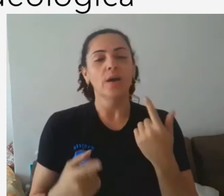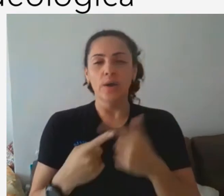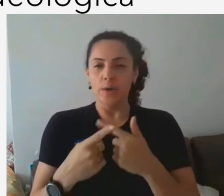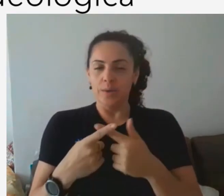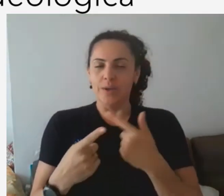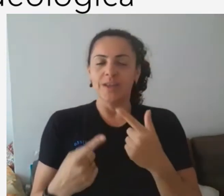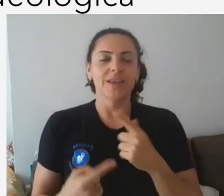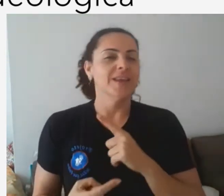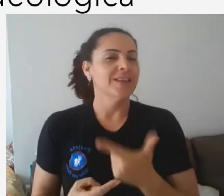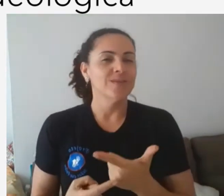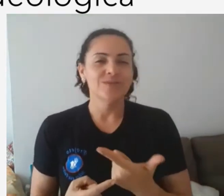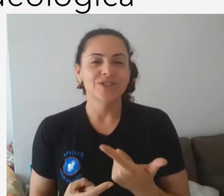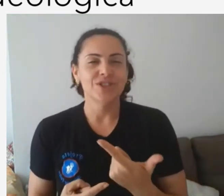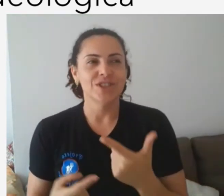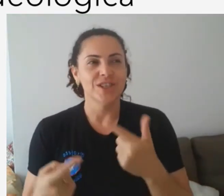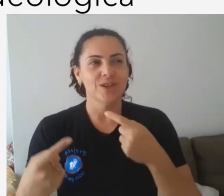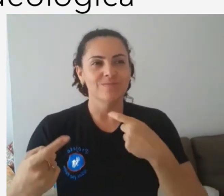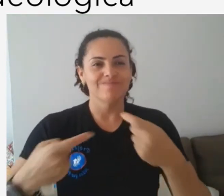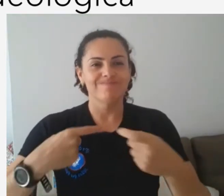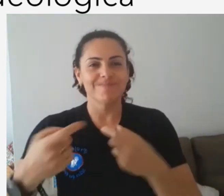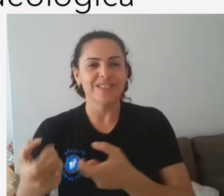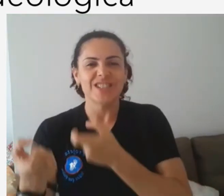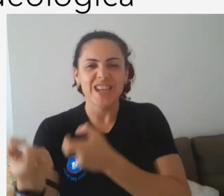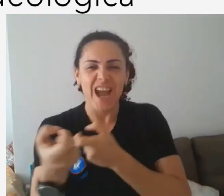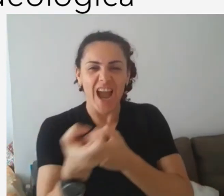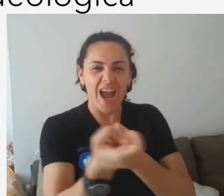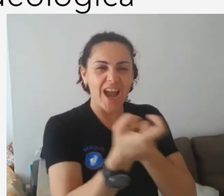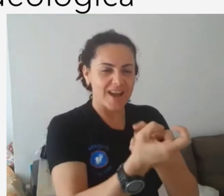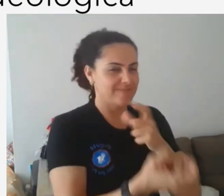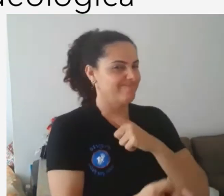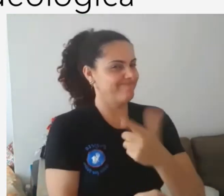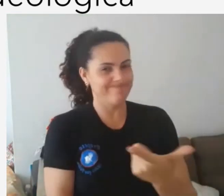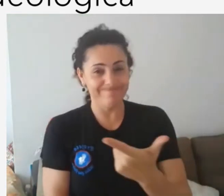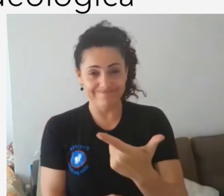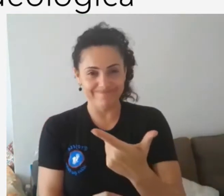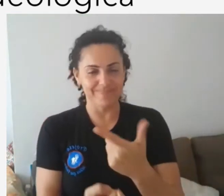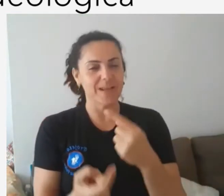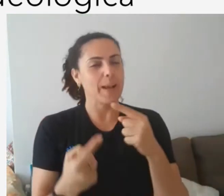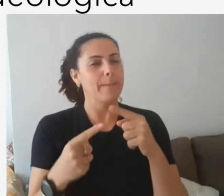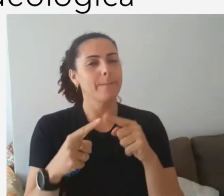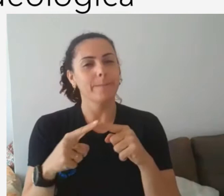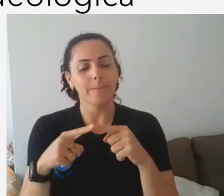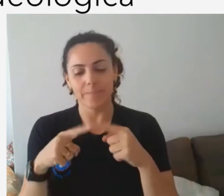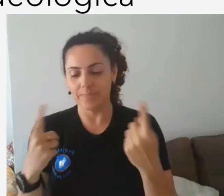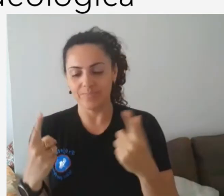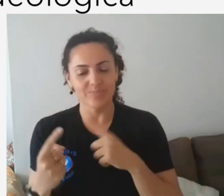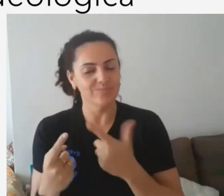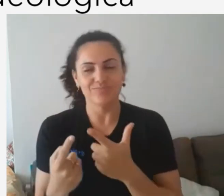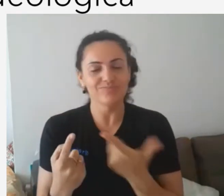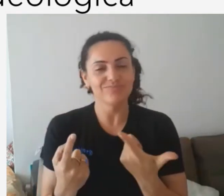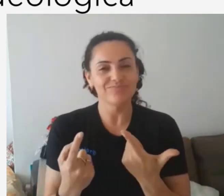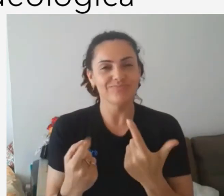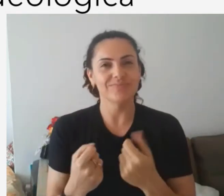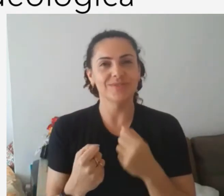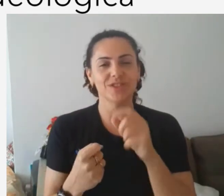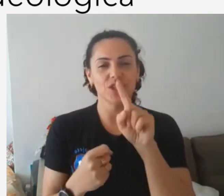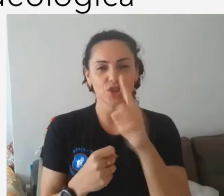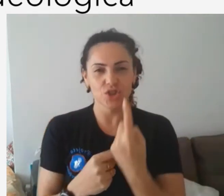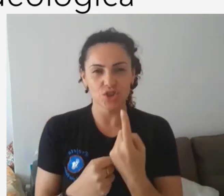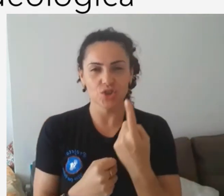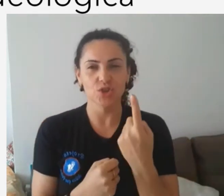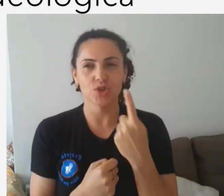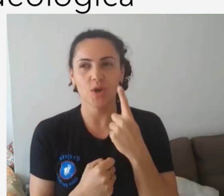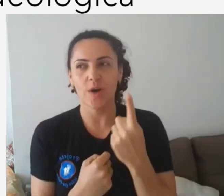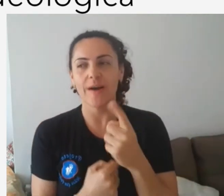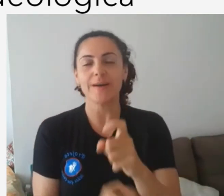porque não tinham conflitos mundiais diretos entre os dois países. Então, não existiu conflito entre os Estados Unidos e a